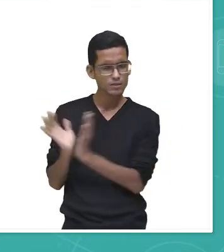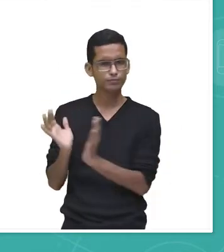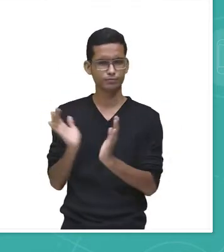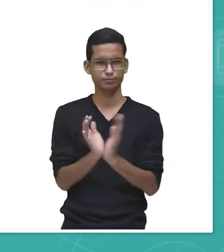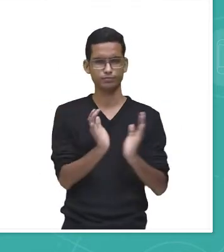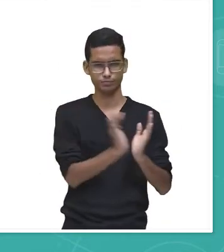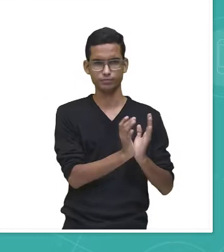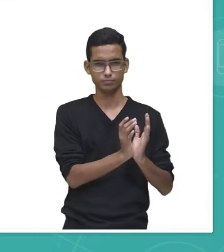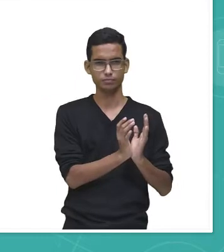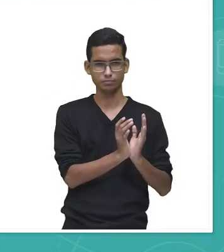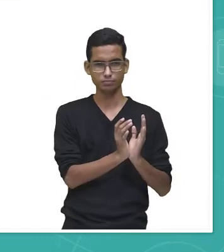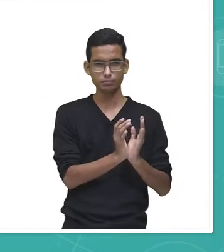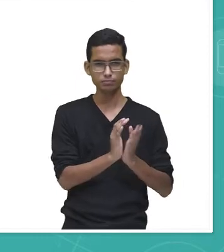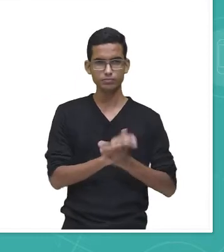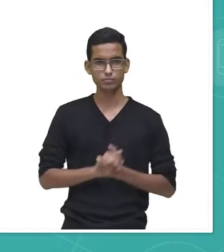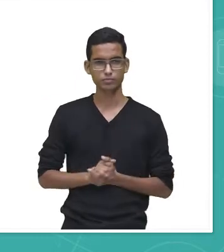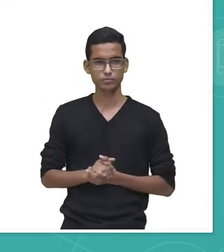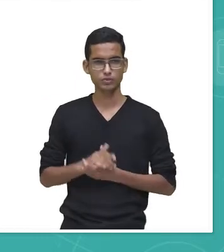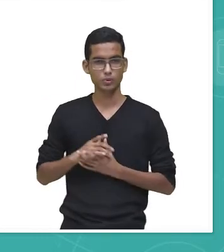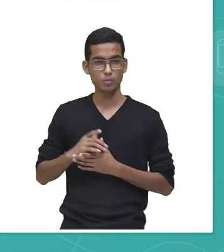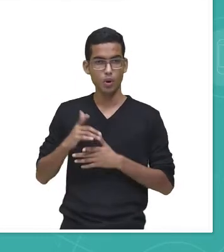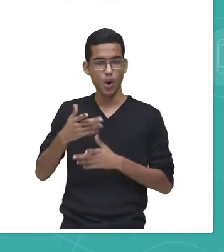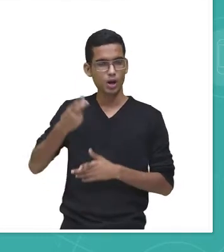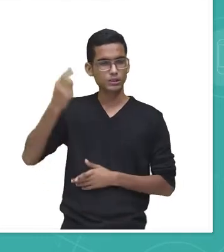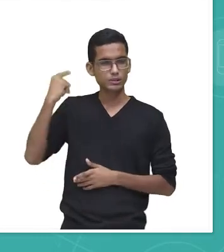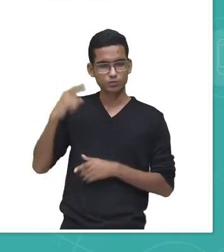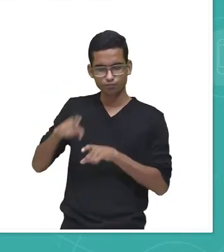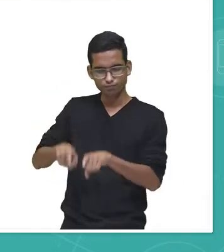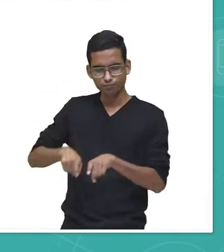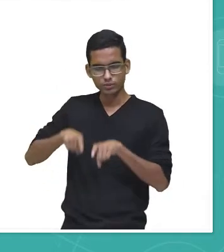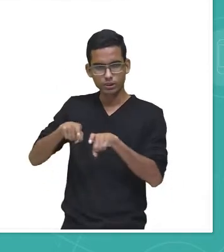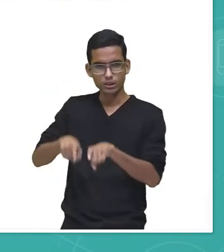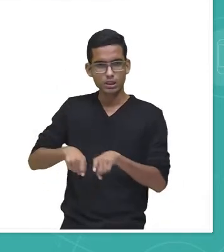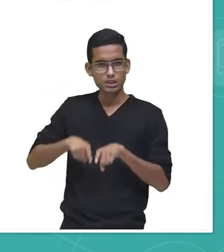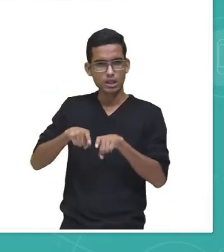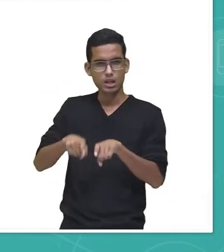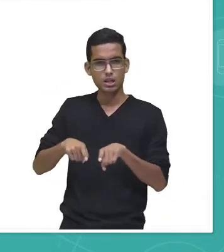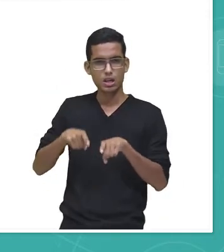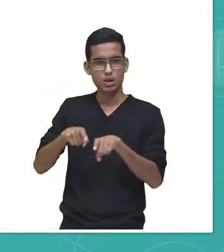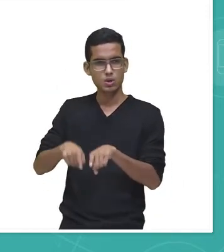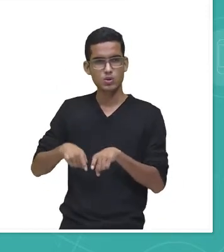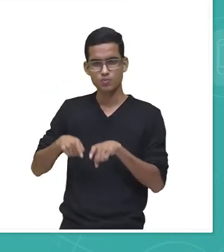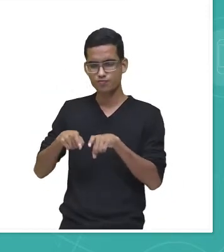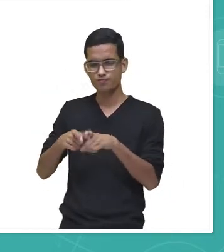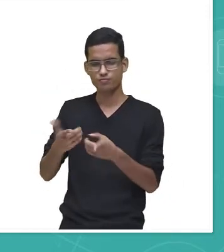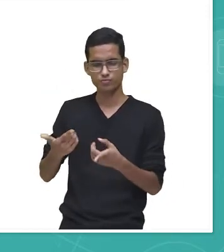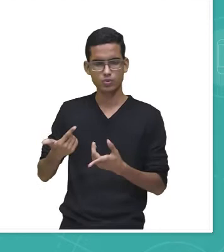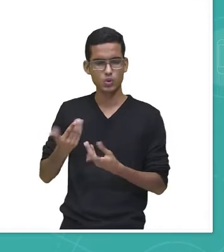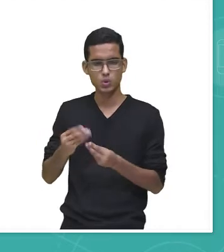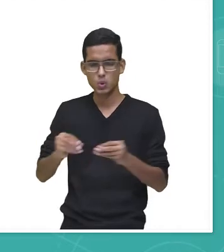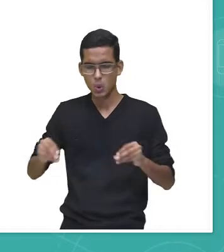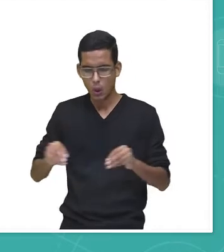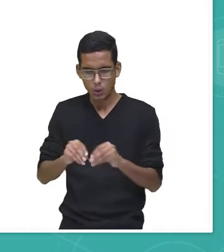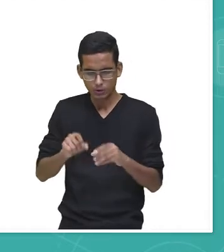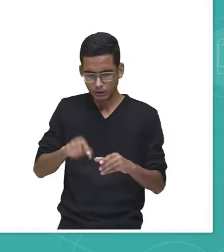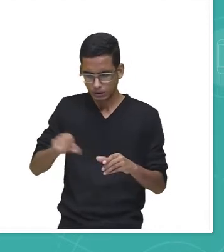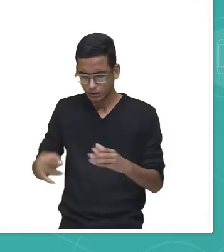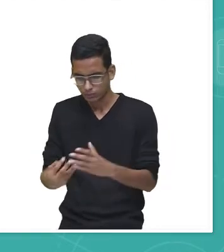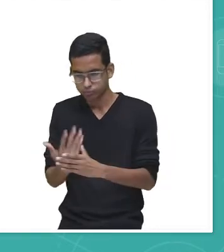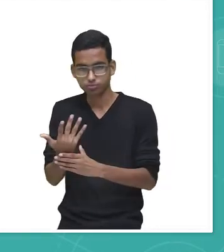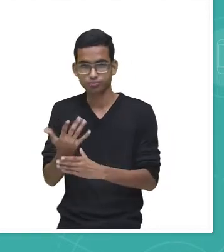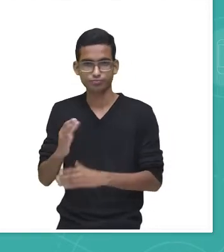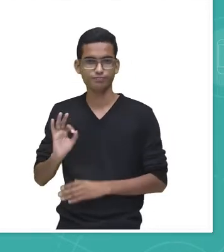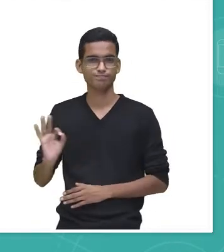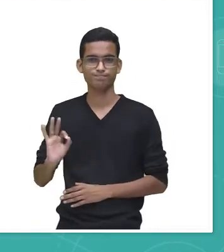do feudalismo. As terras não eram férteis, as tecnologias de arado não existiam, então era tudo muito